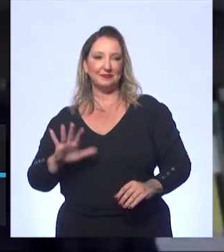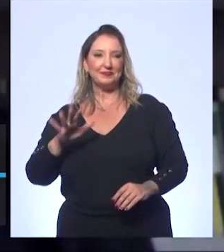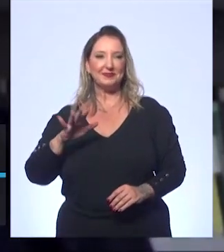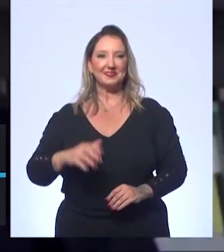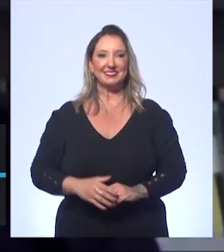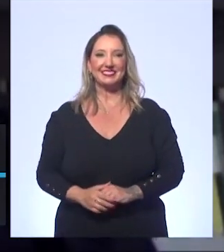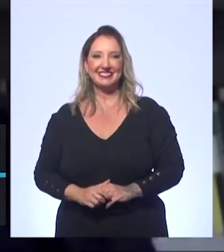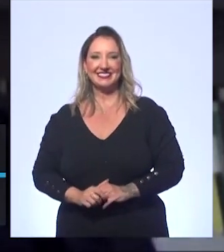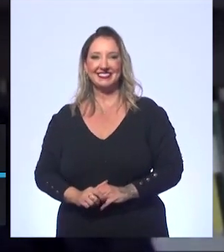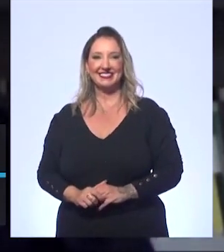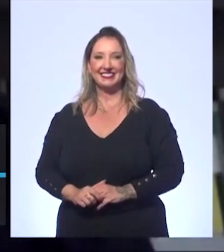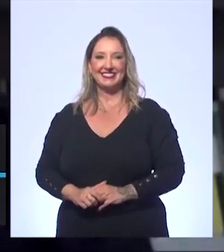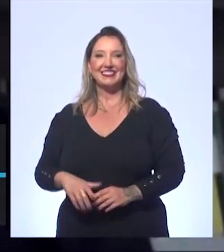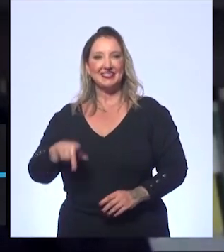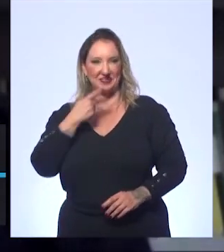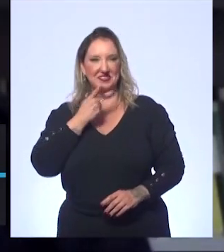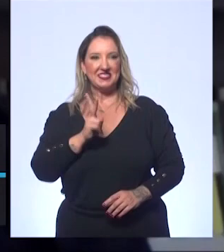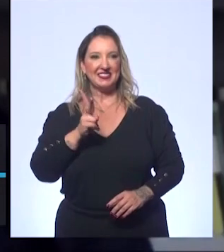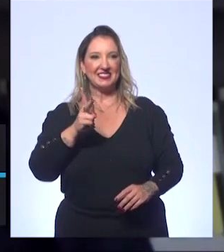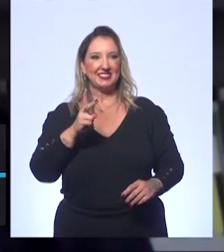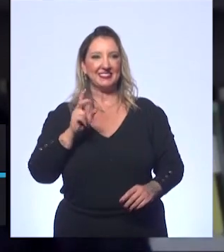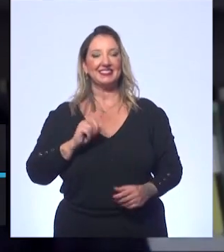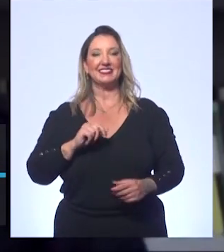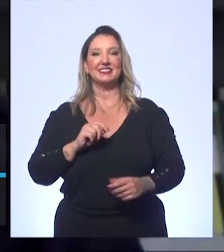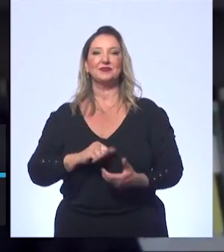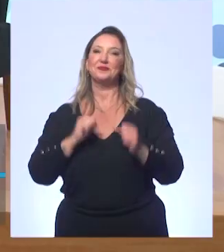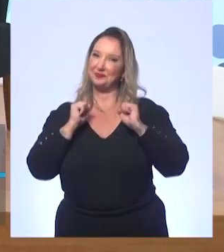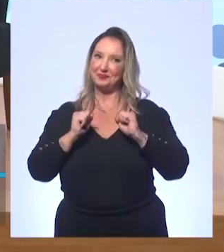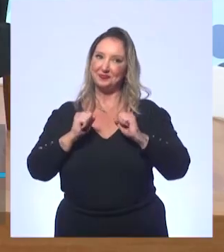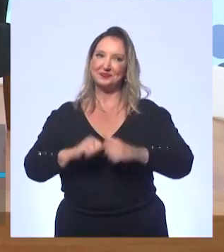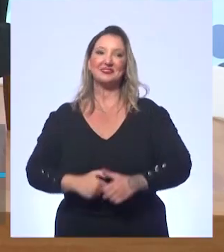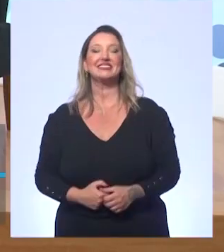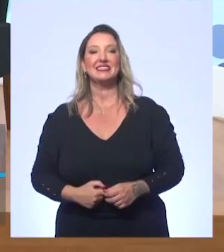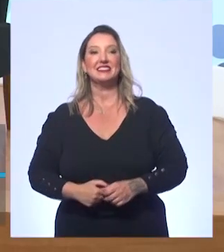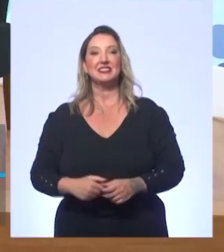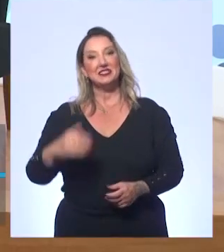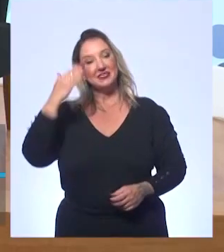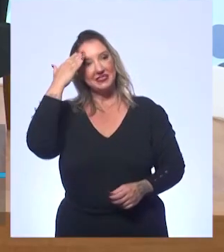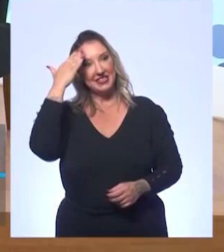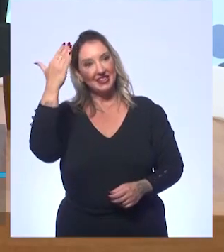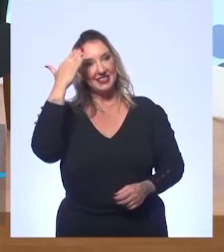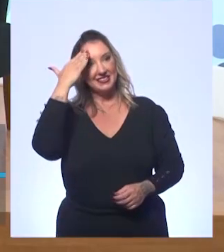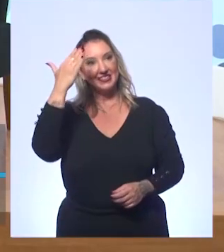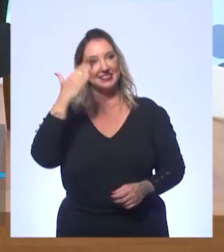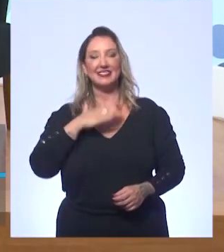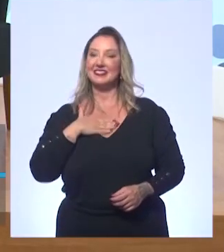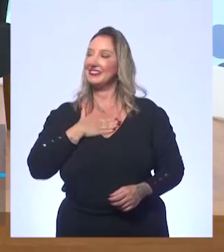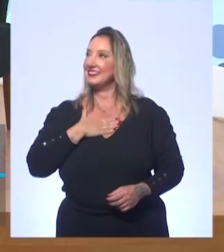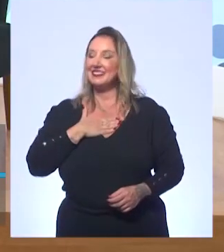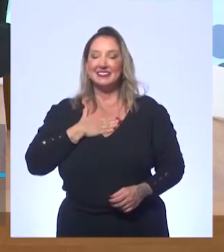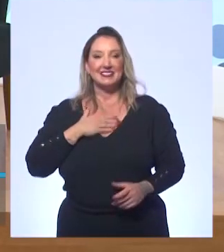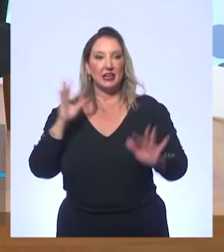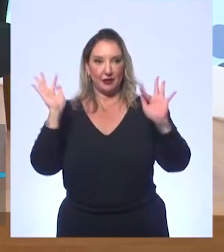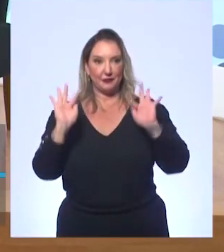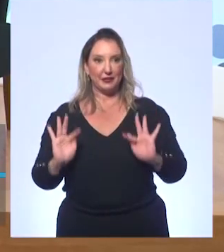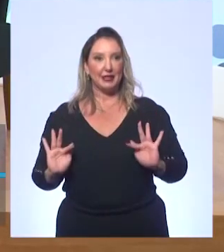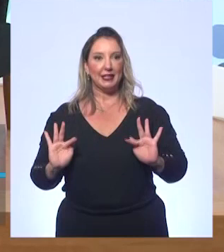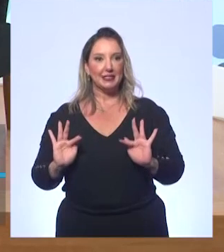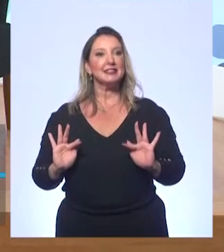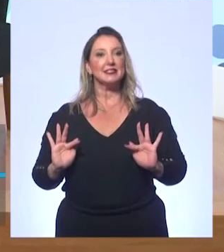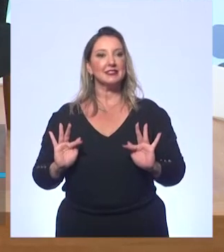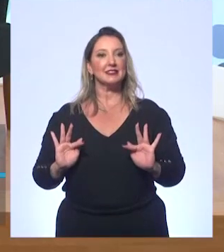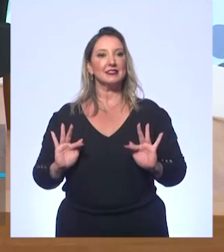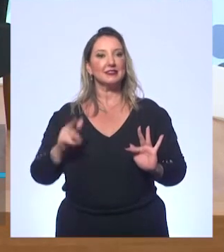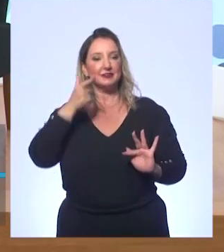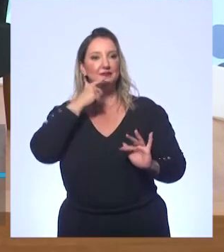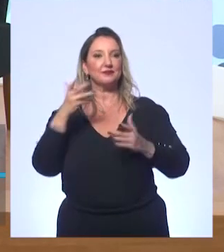isso, gente. Assim podemos continuar aí, professor Anderson. Muito obrigado, muito obrigado. Ficamos muito felizes em